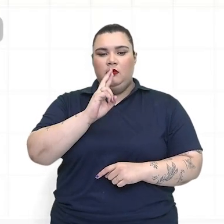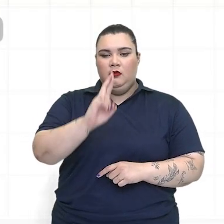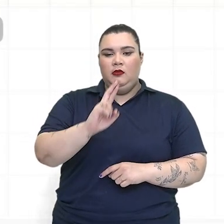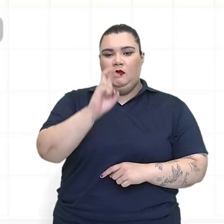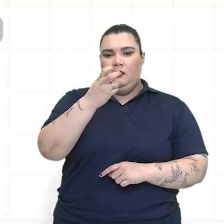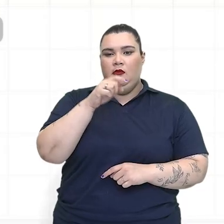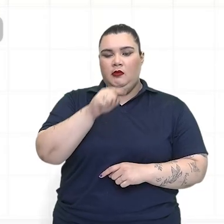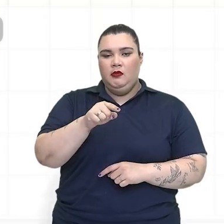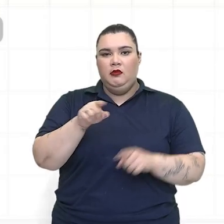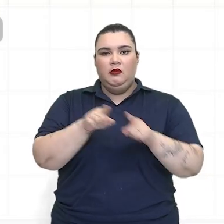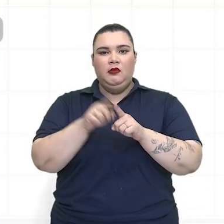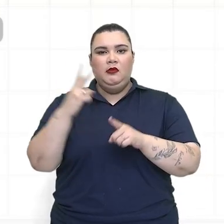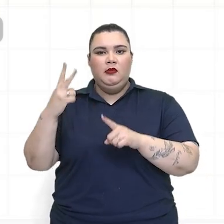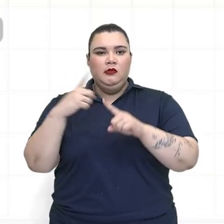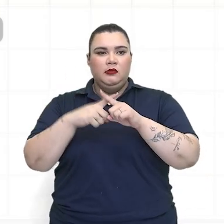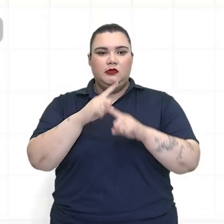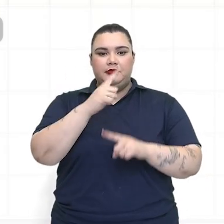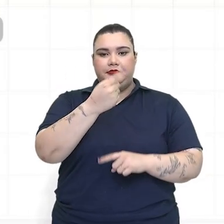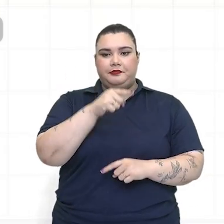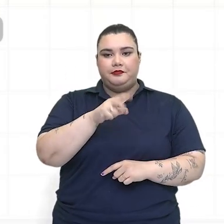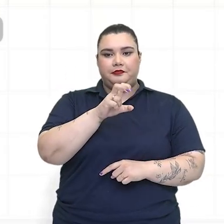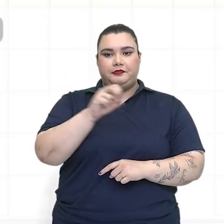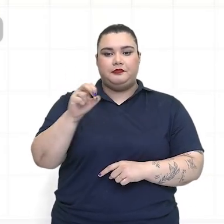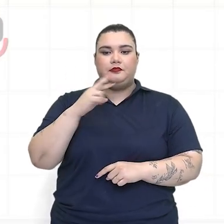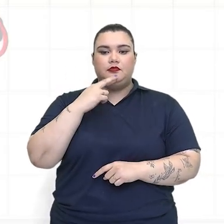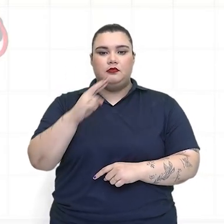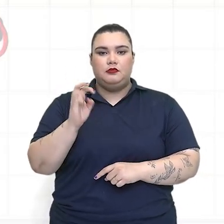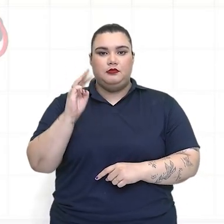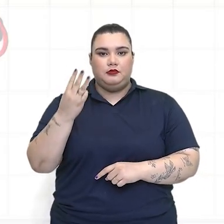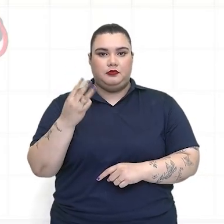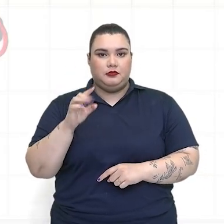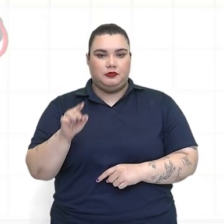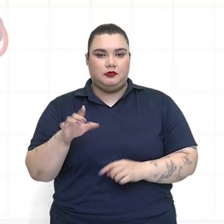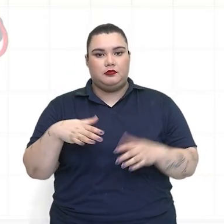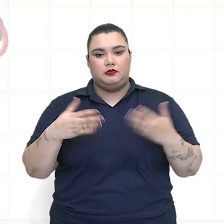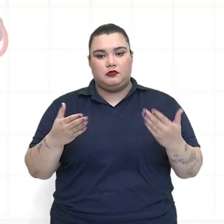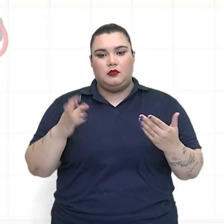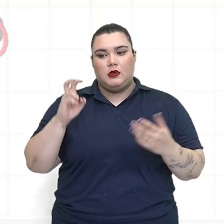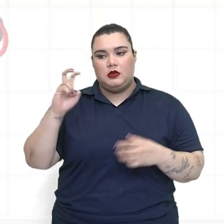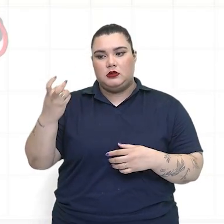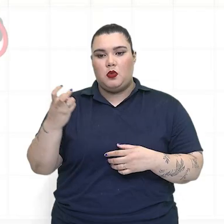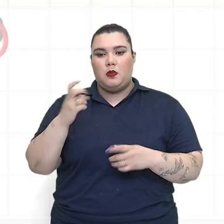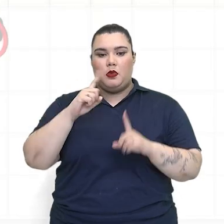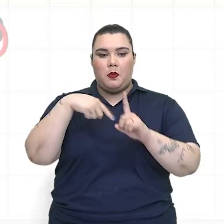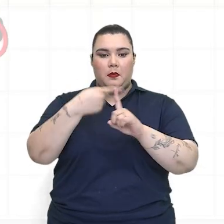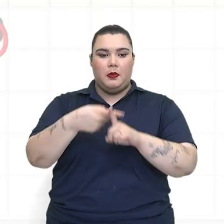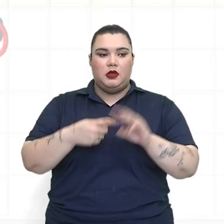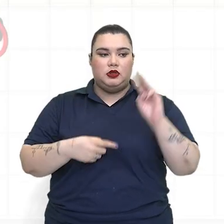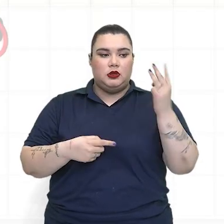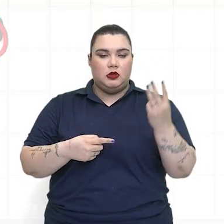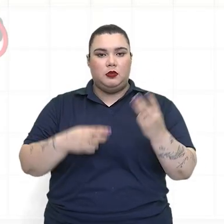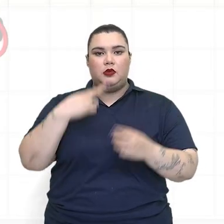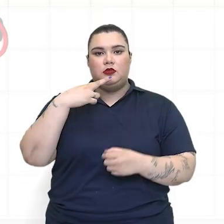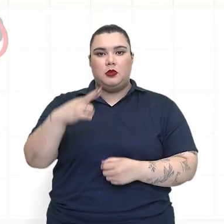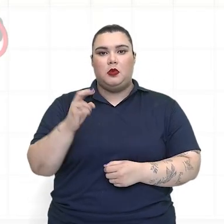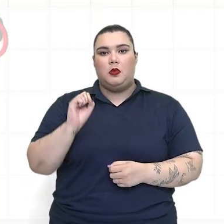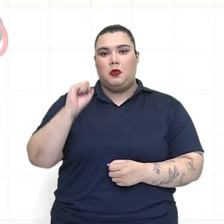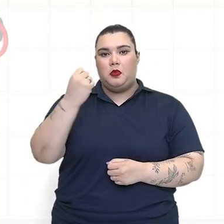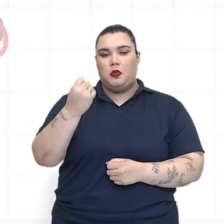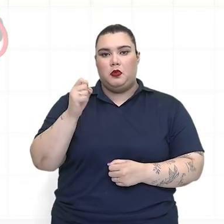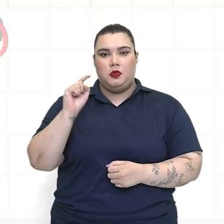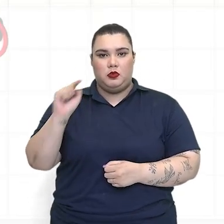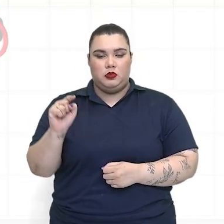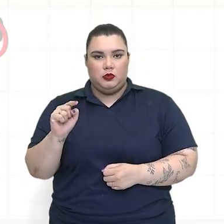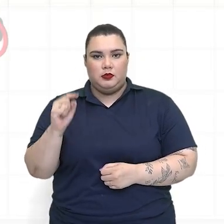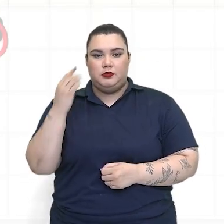2.500 é igual a 5.000 e 2 vezes 1.500 é igual a 3.000. E no frigir, né, das somas, nós vamos ter